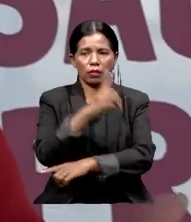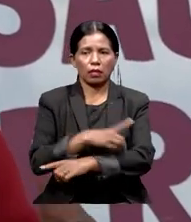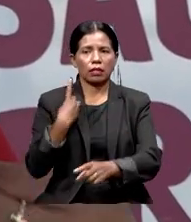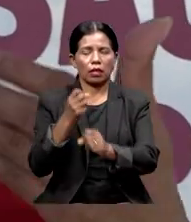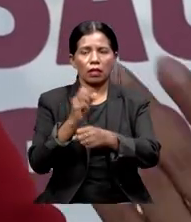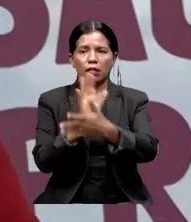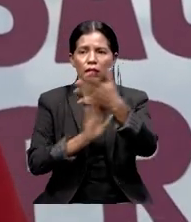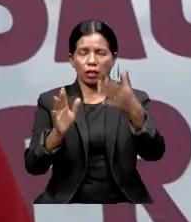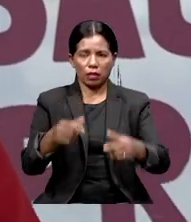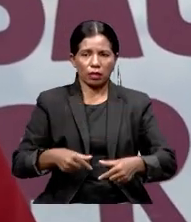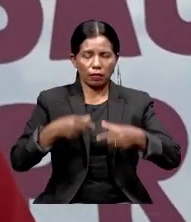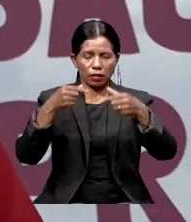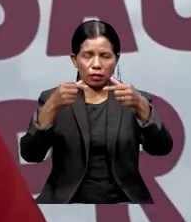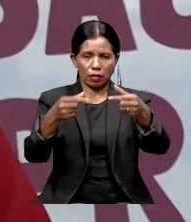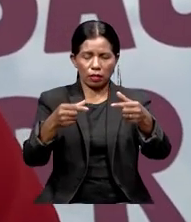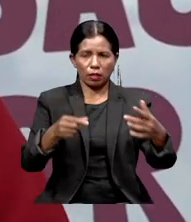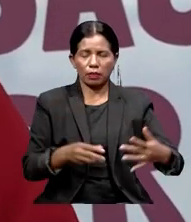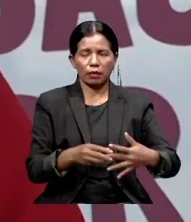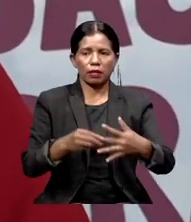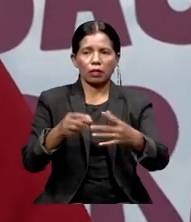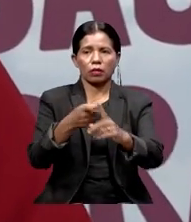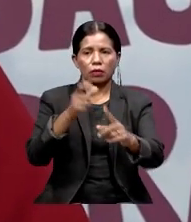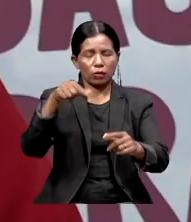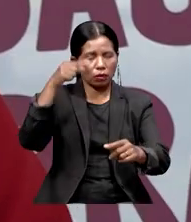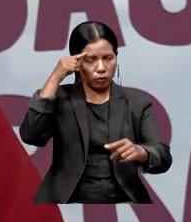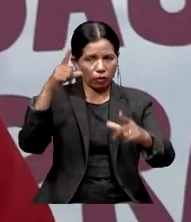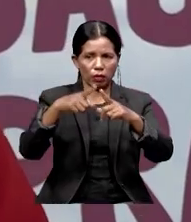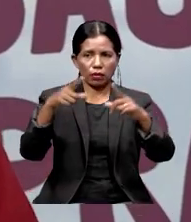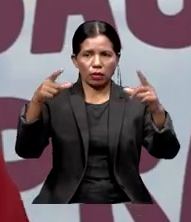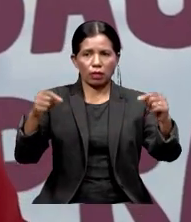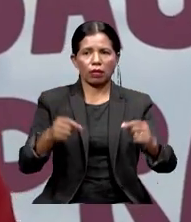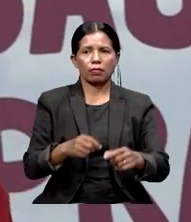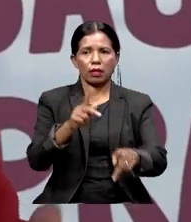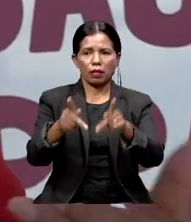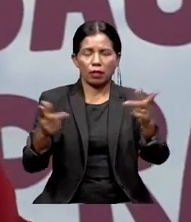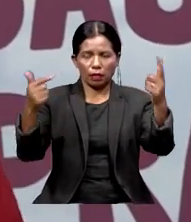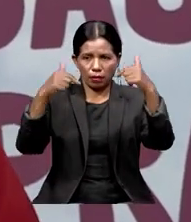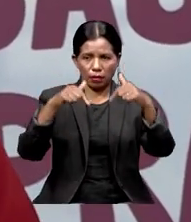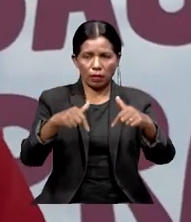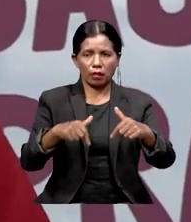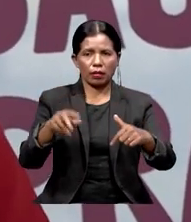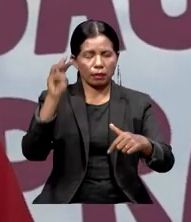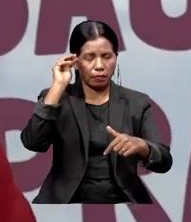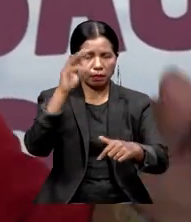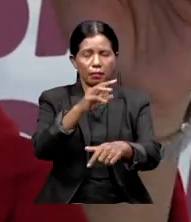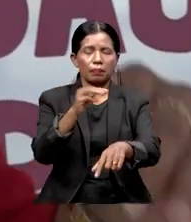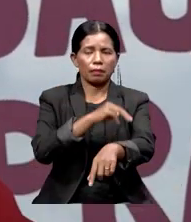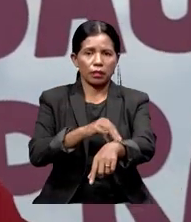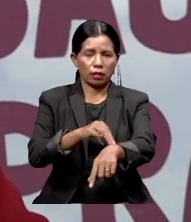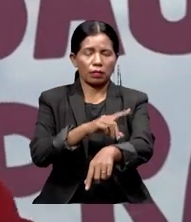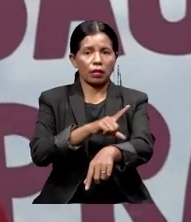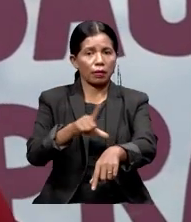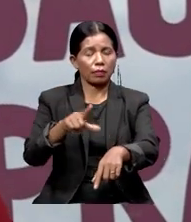seremonia ni para tu entrega oficialmente kusi Governu Japaun, povo Japaun, ma iha, Misaun Lepra Timor-Leste,